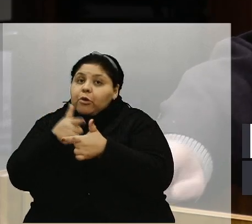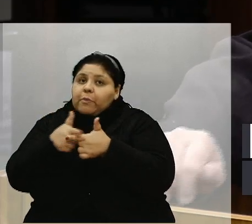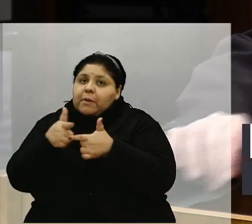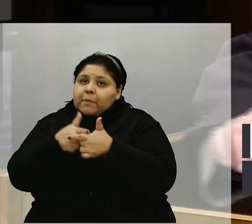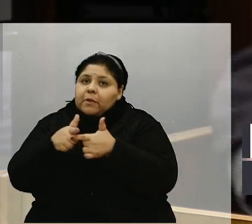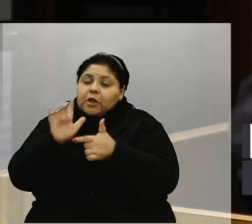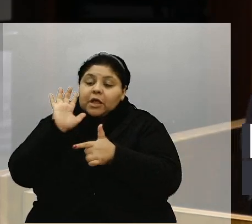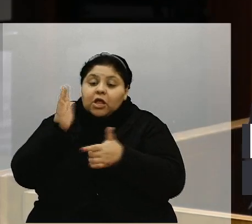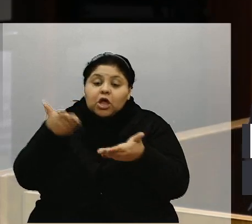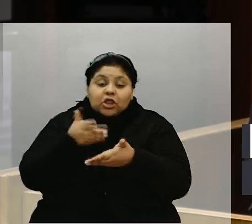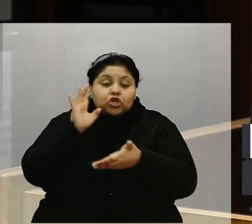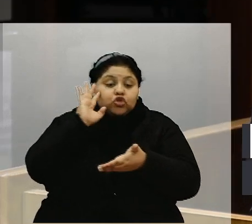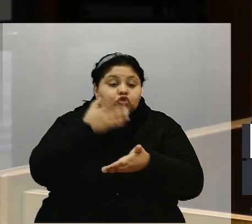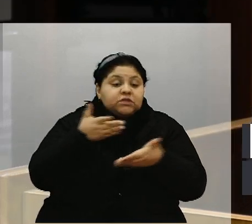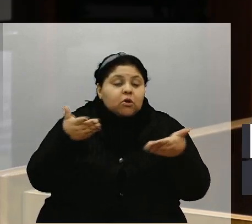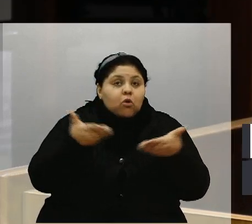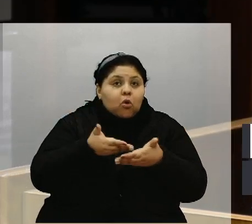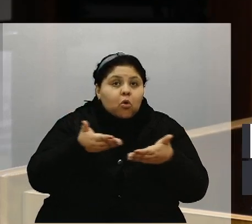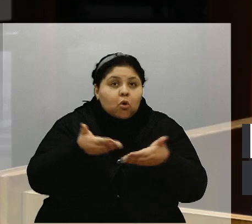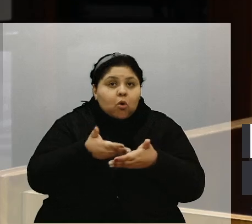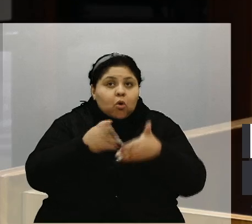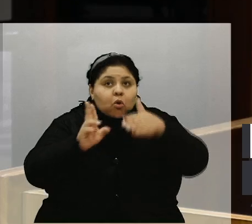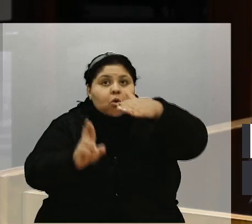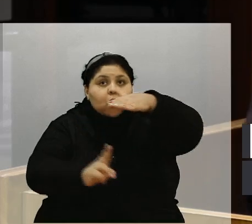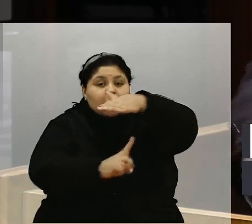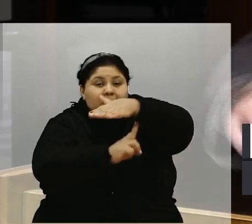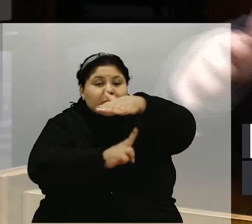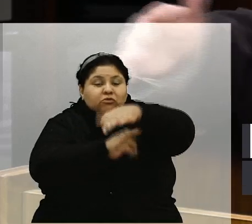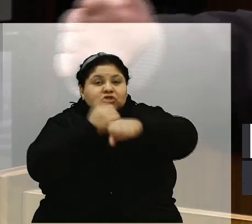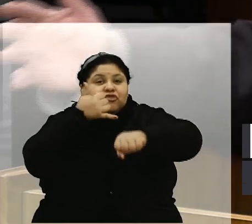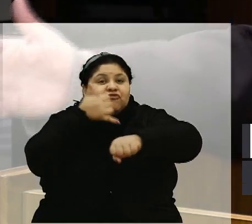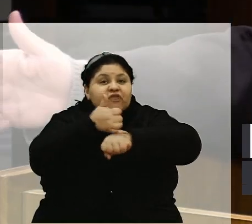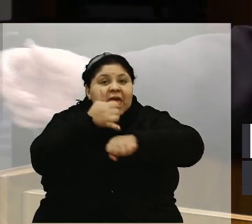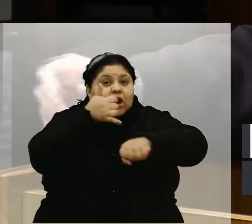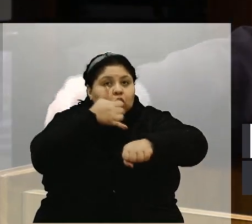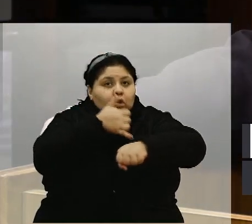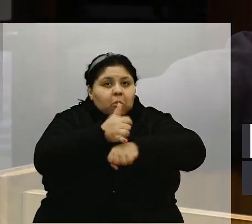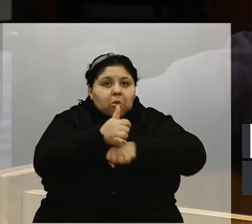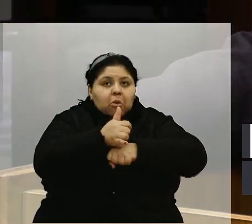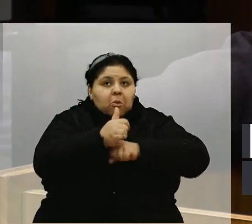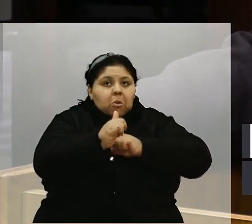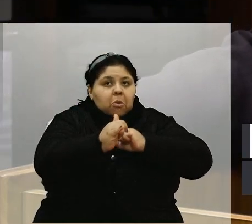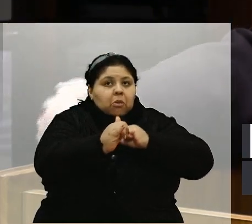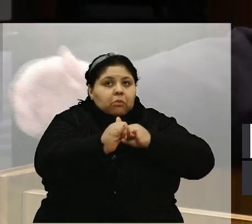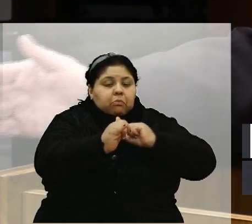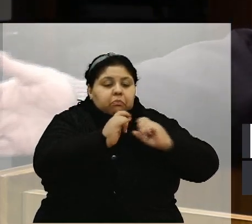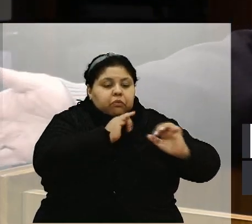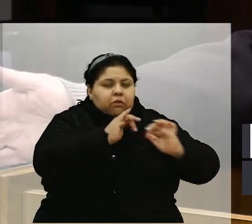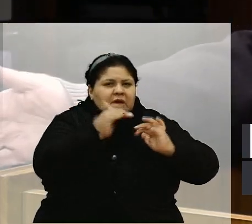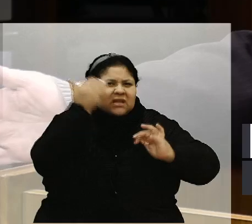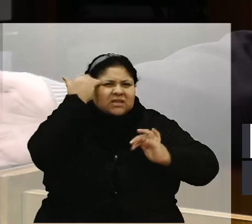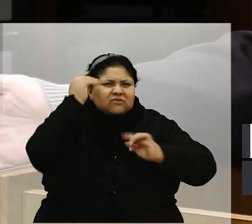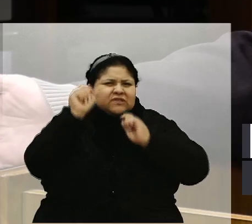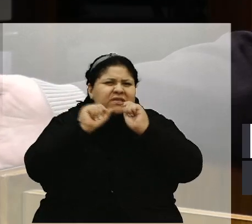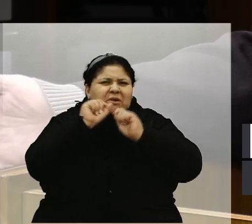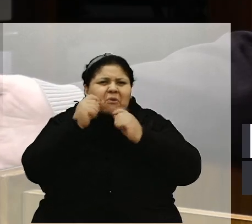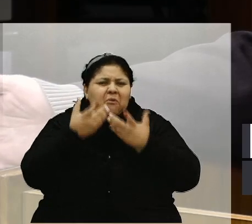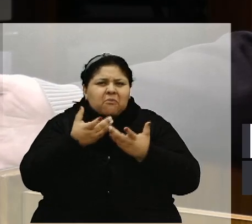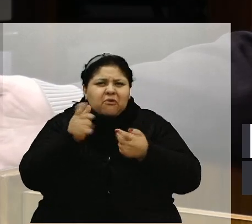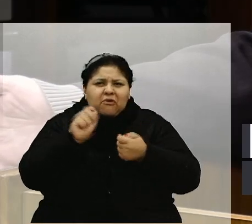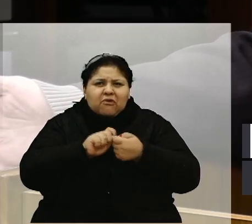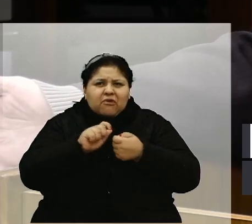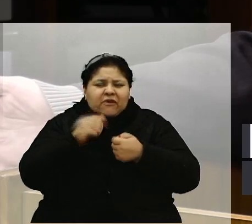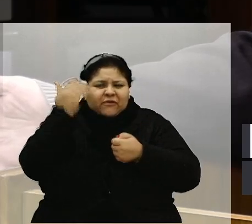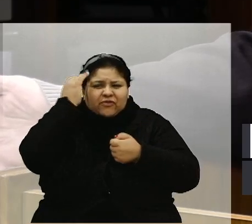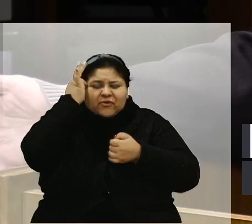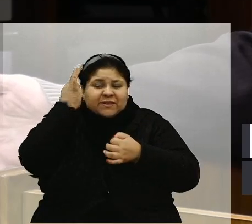nossa solução agora é uma ponte de ferro, uma ponte modulada. Eu não sei como é que foi feito, eu não entendo de